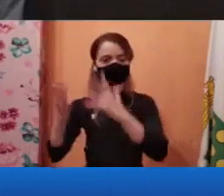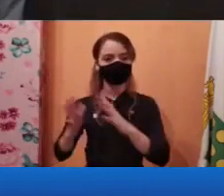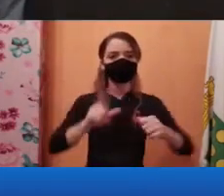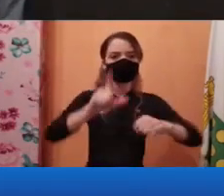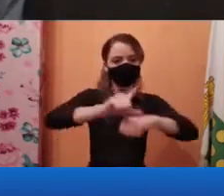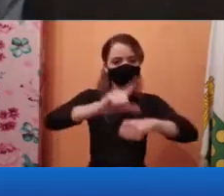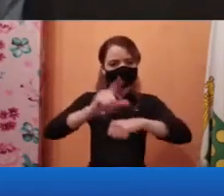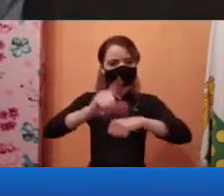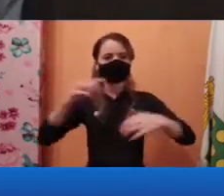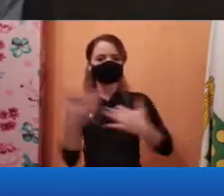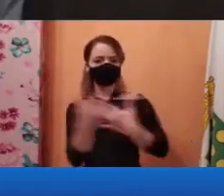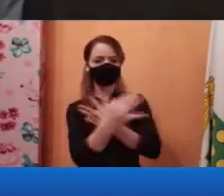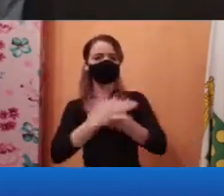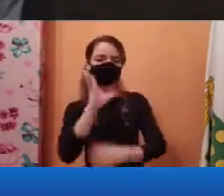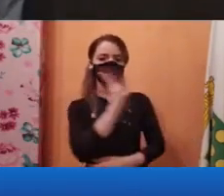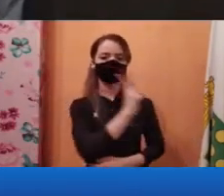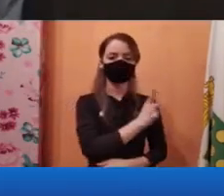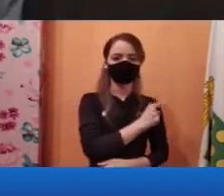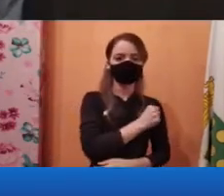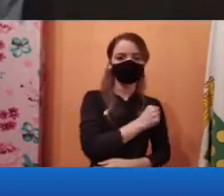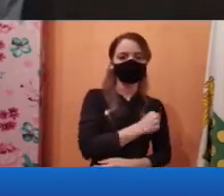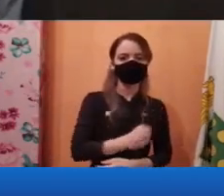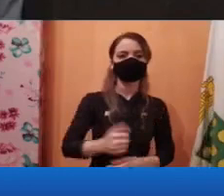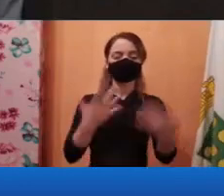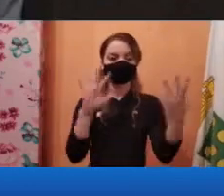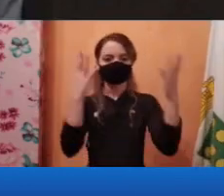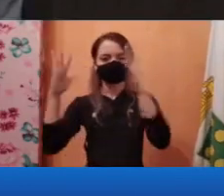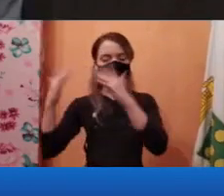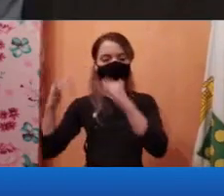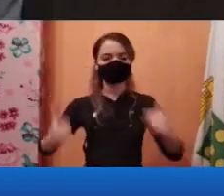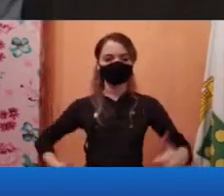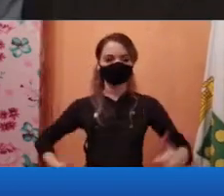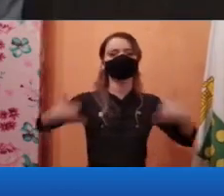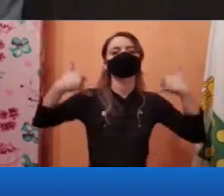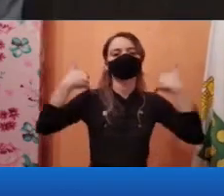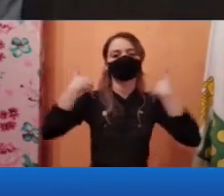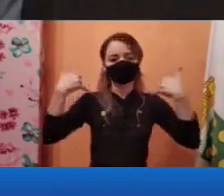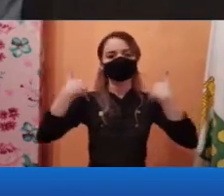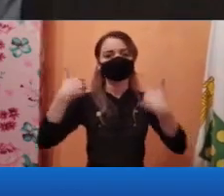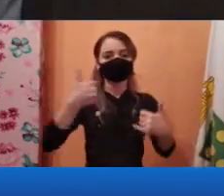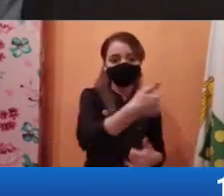Parabenizar, Limoeiro, terra amada, que aniversário. Em